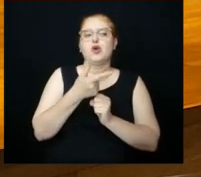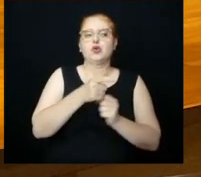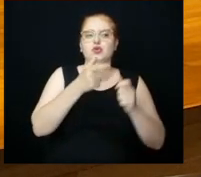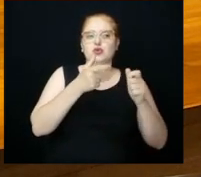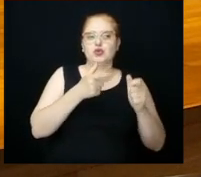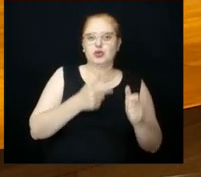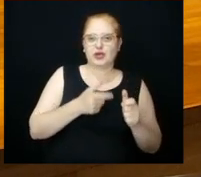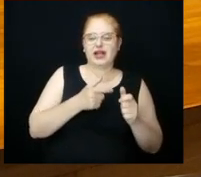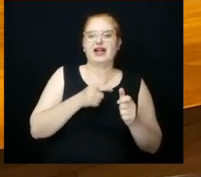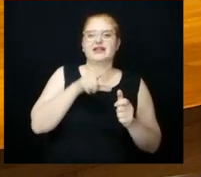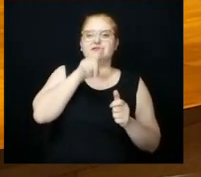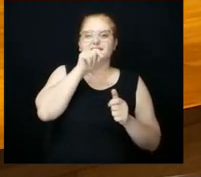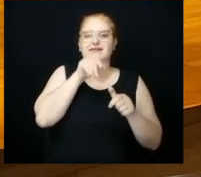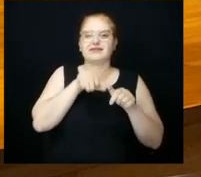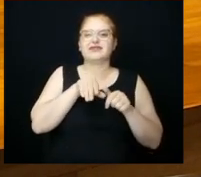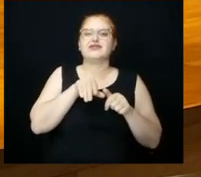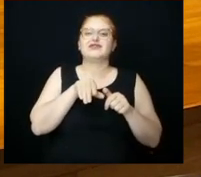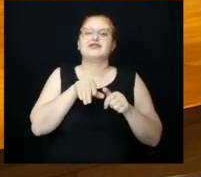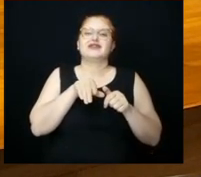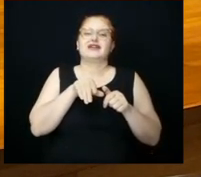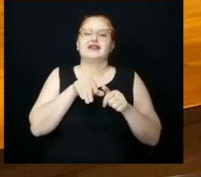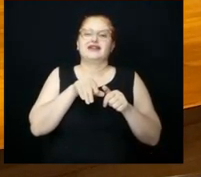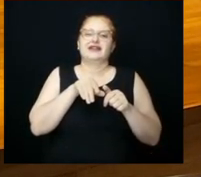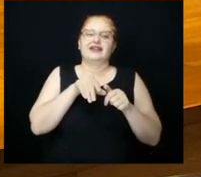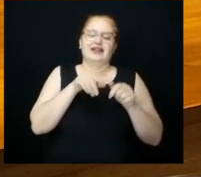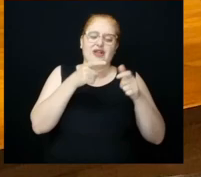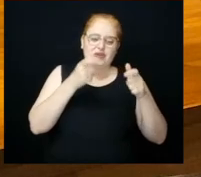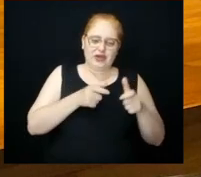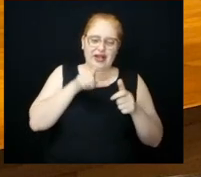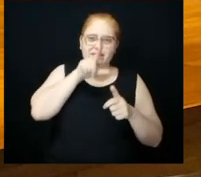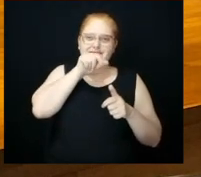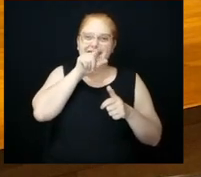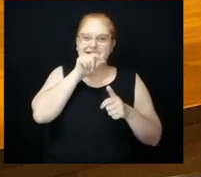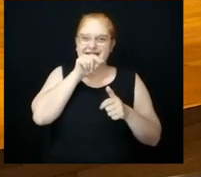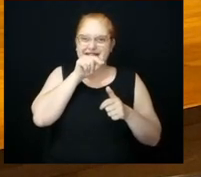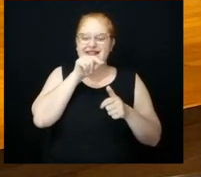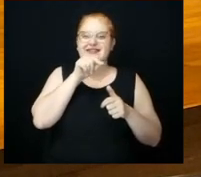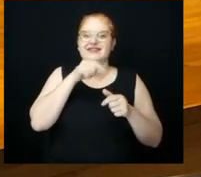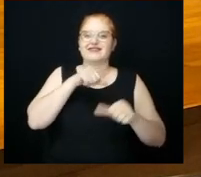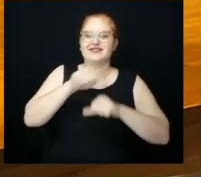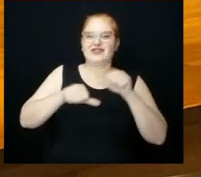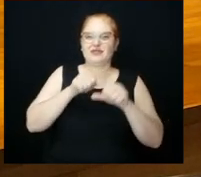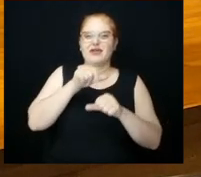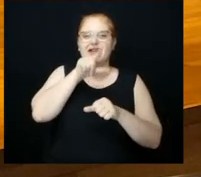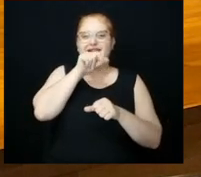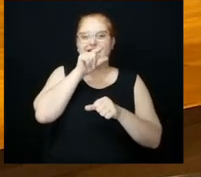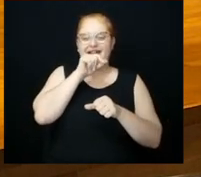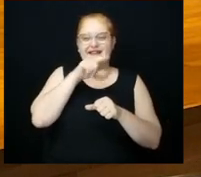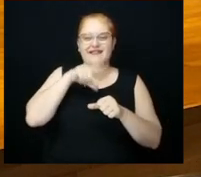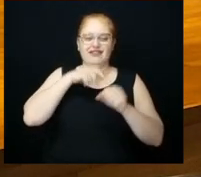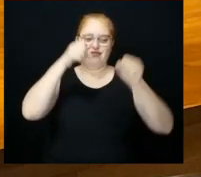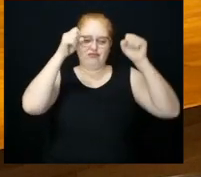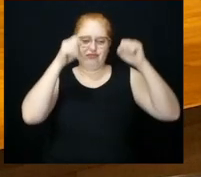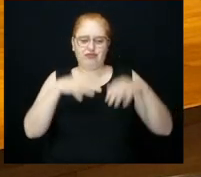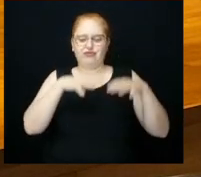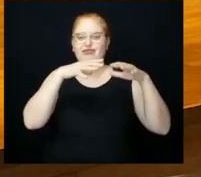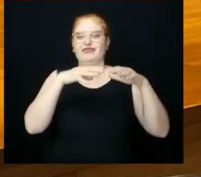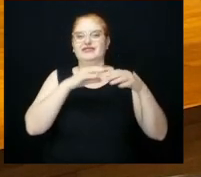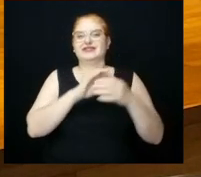numa galinha de verdade. Então, assim, a gente já tem aqui um fantástico, né? Quase um realismo mágico, alguma coisa assim